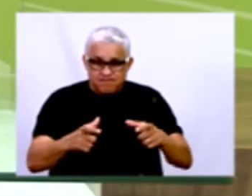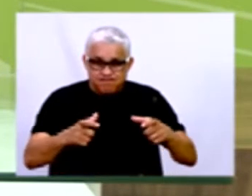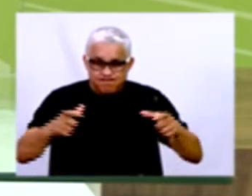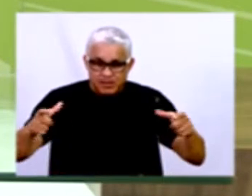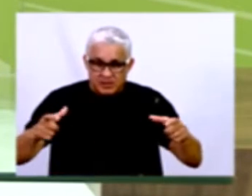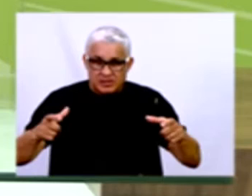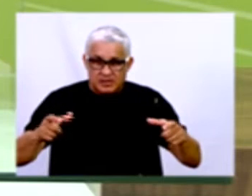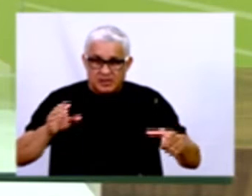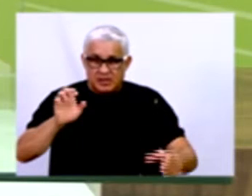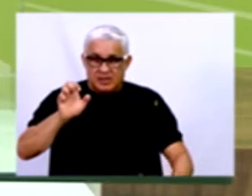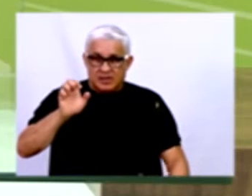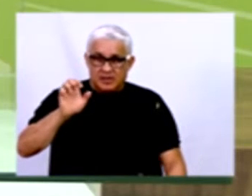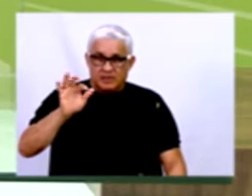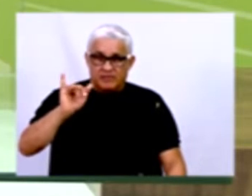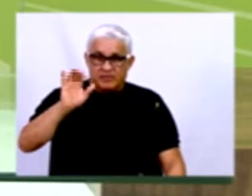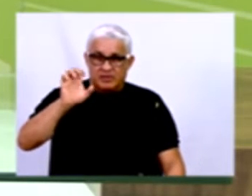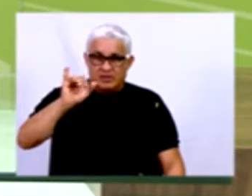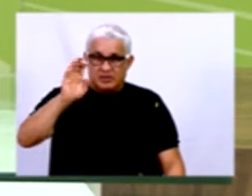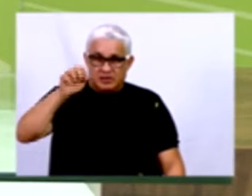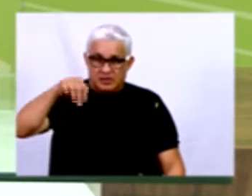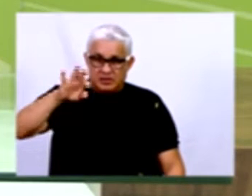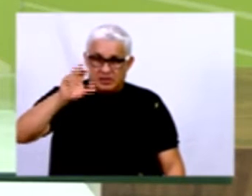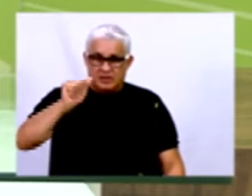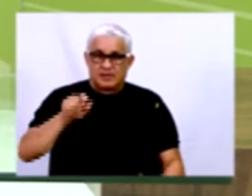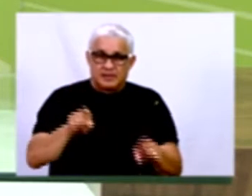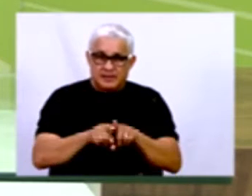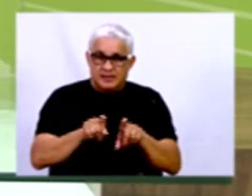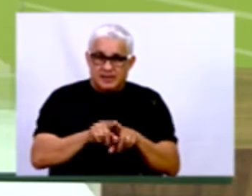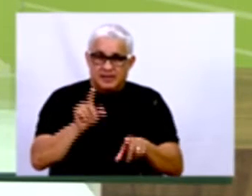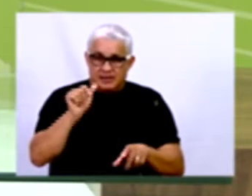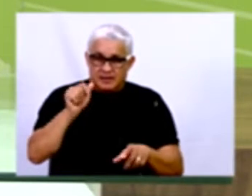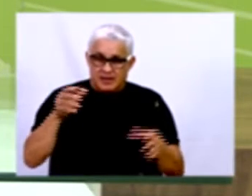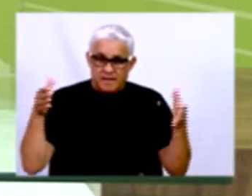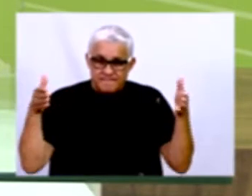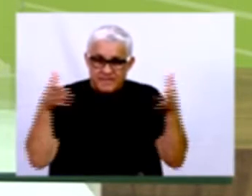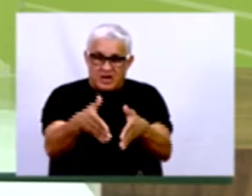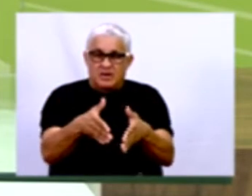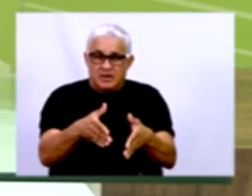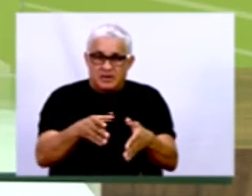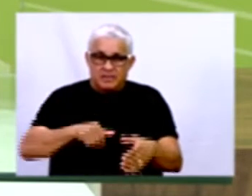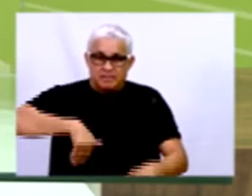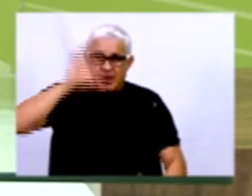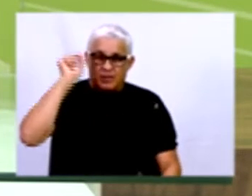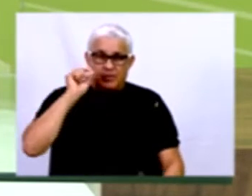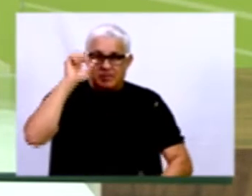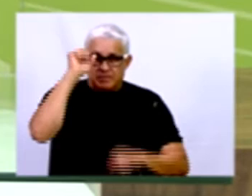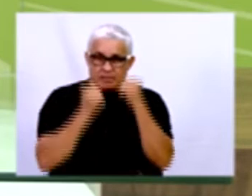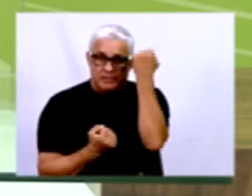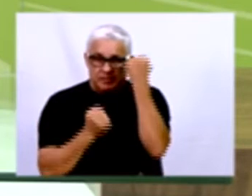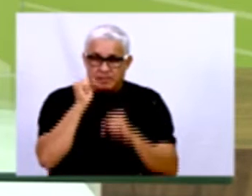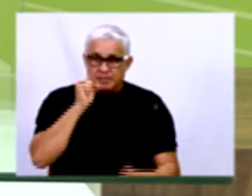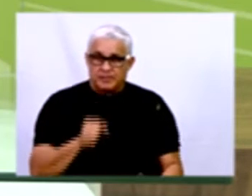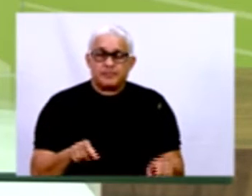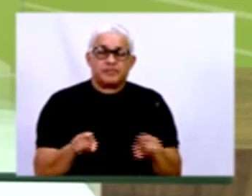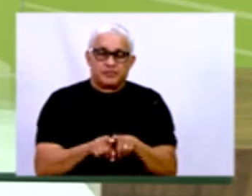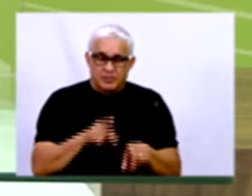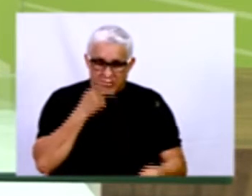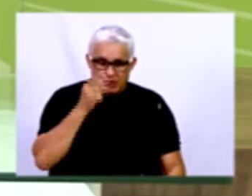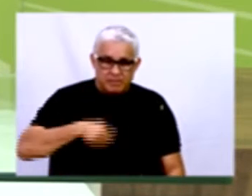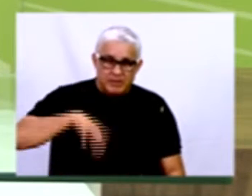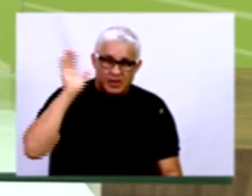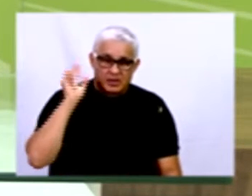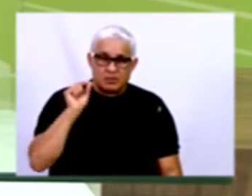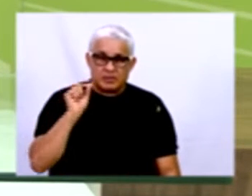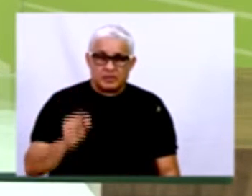visão de eficiência. Às vezes um capital mais concentrado ele é mais produtivo. Por outro lado, quando a gente fala mais de